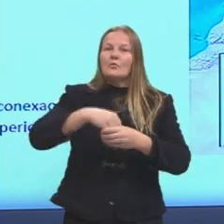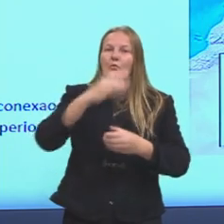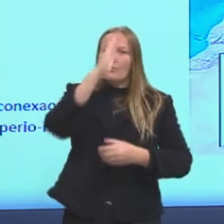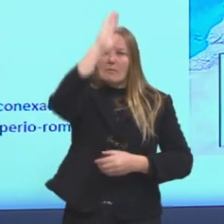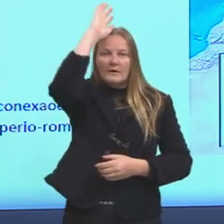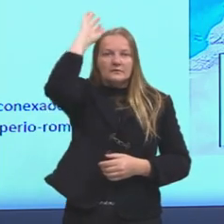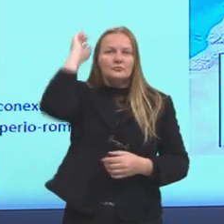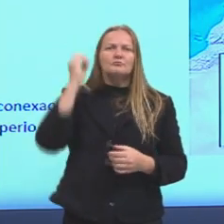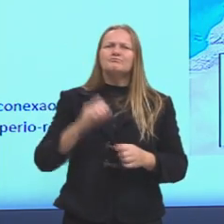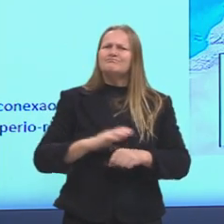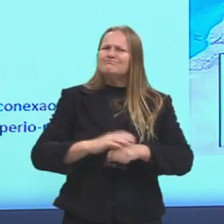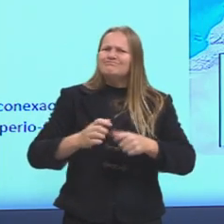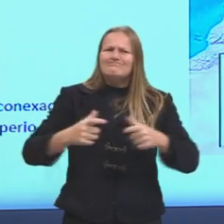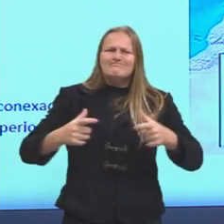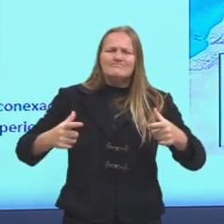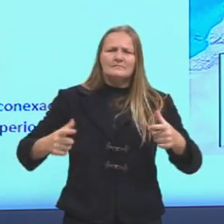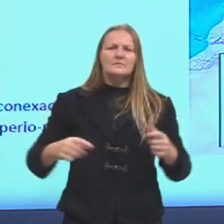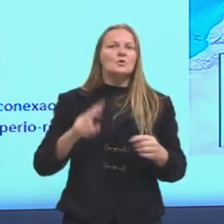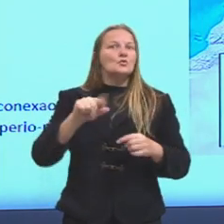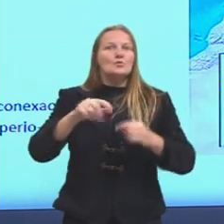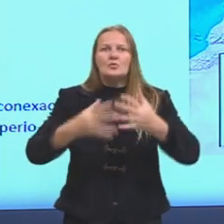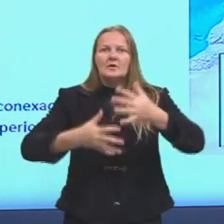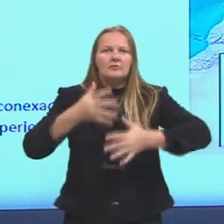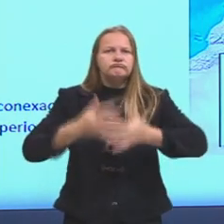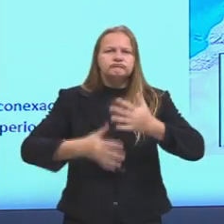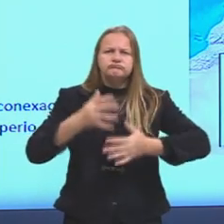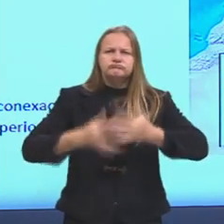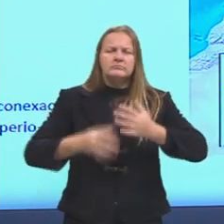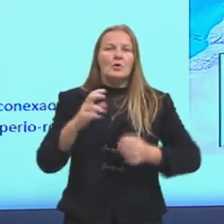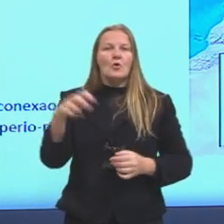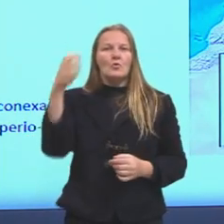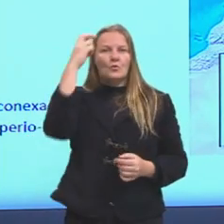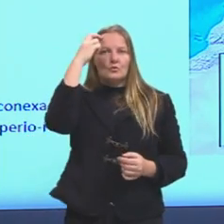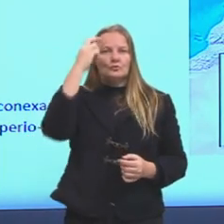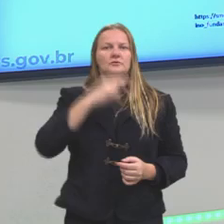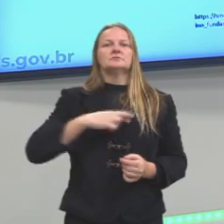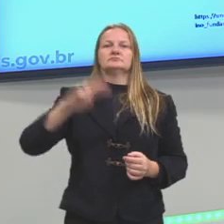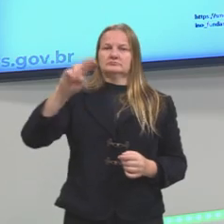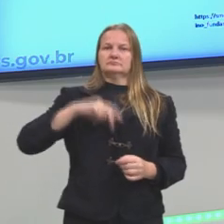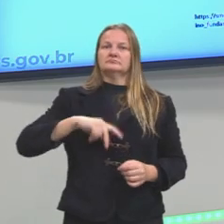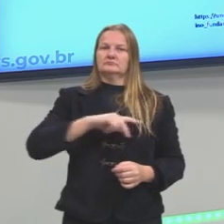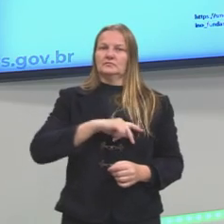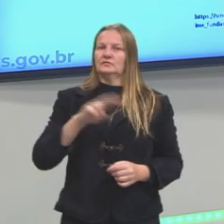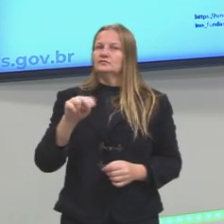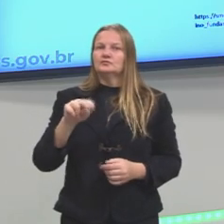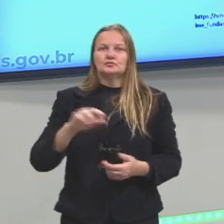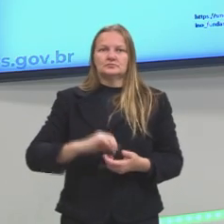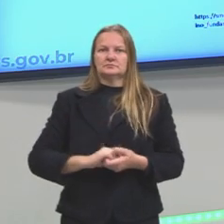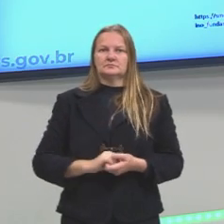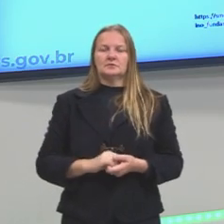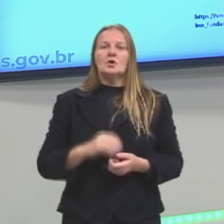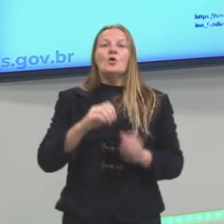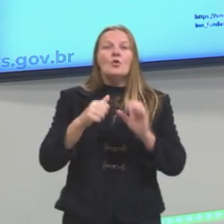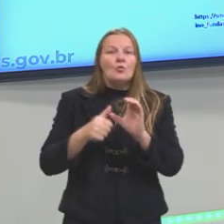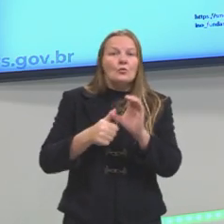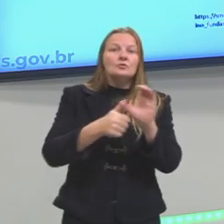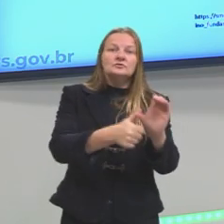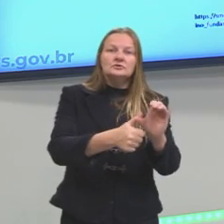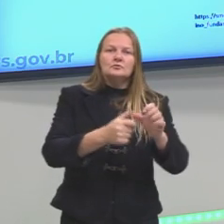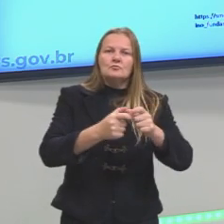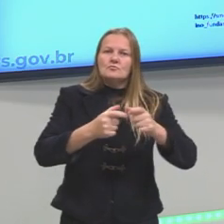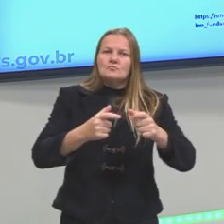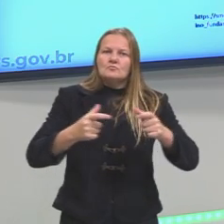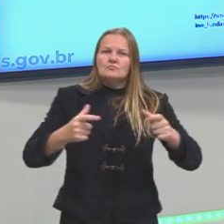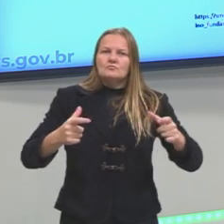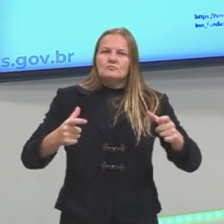Império Romano os romanos nunca complicaram com as culturas do com as religiões dos povos o cristianismo foi se